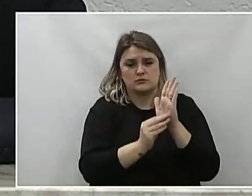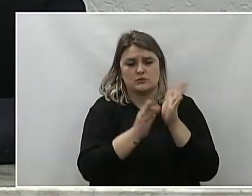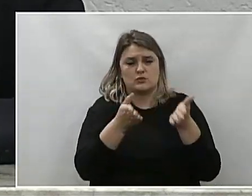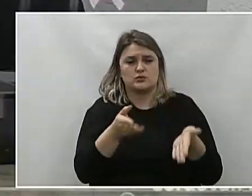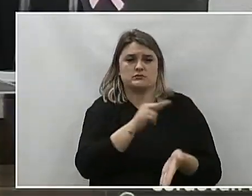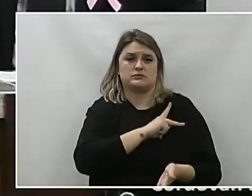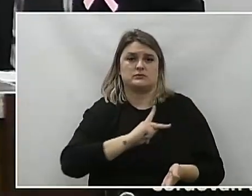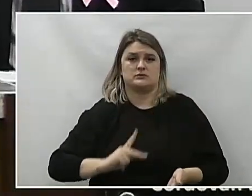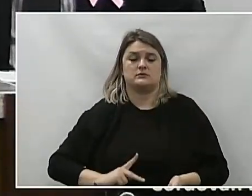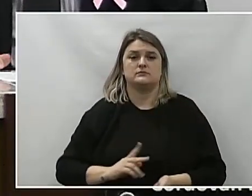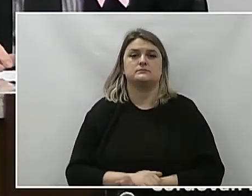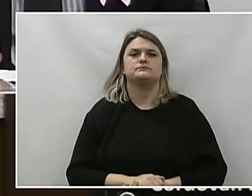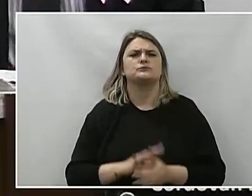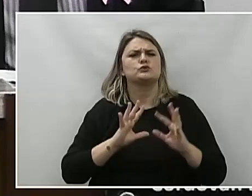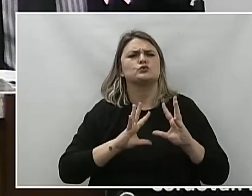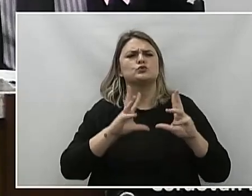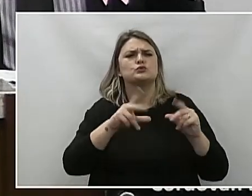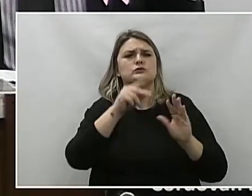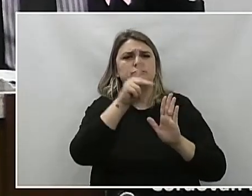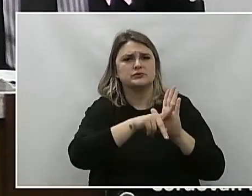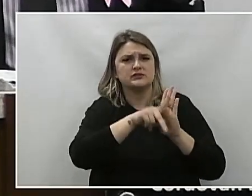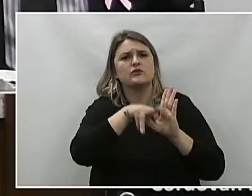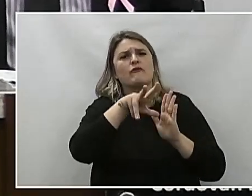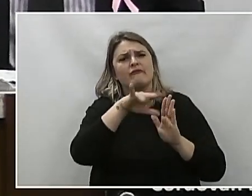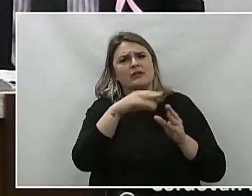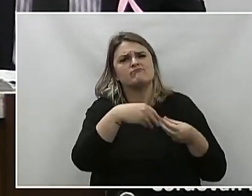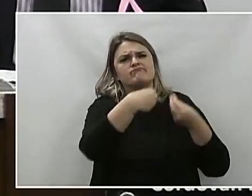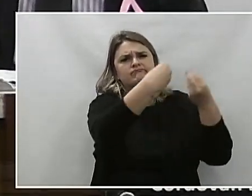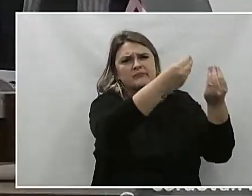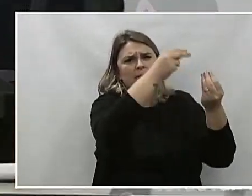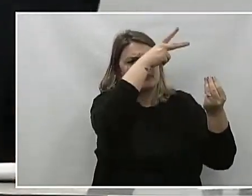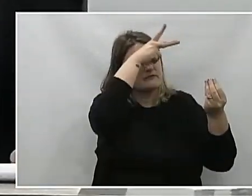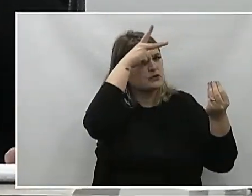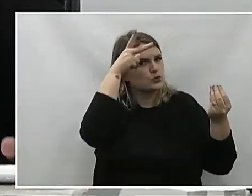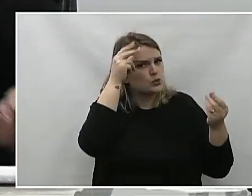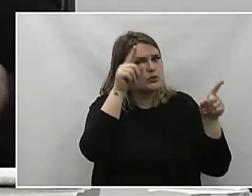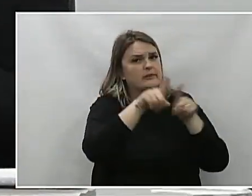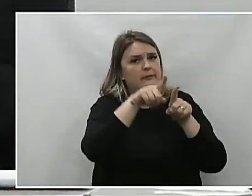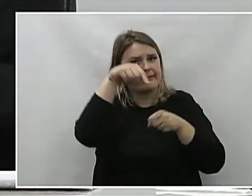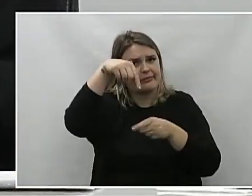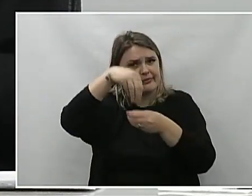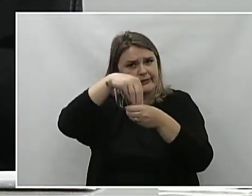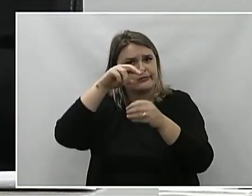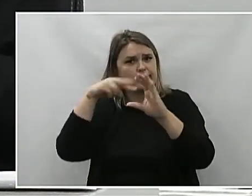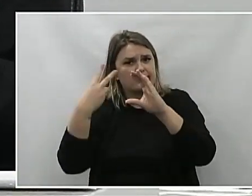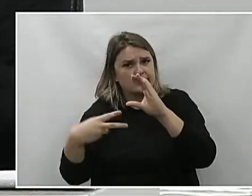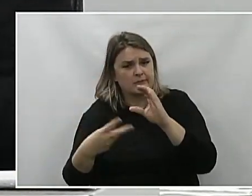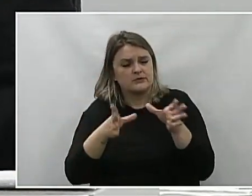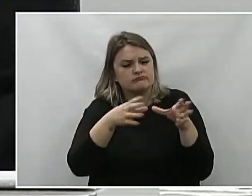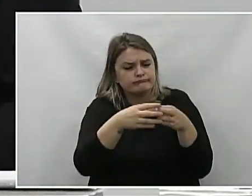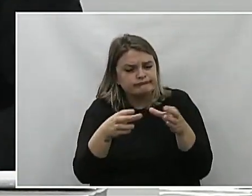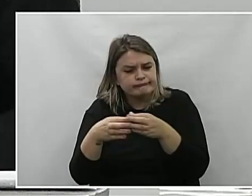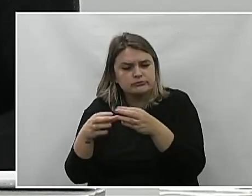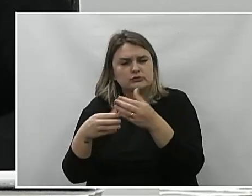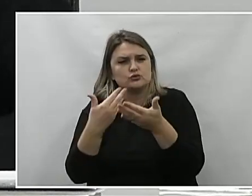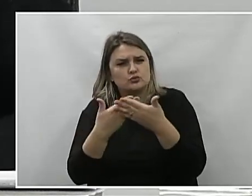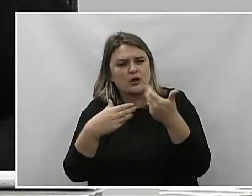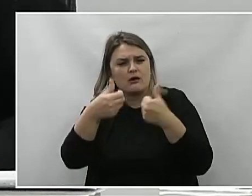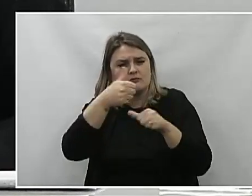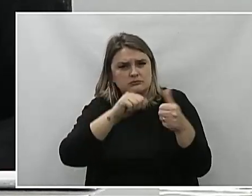senhor presidente os projetos serão encaminhados às devidas comissões e as indicações serão remetidas aos órgãos